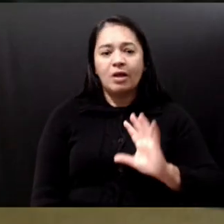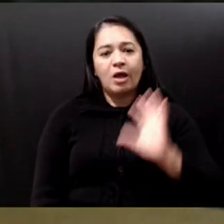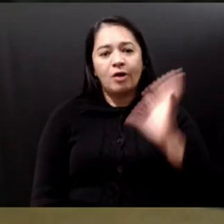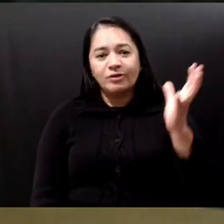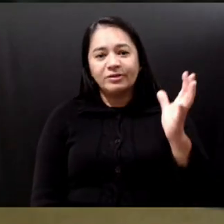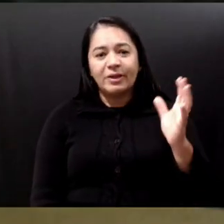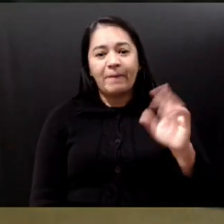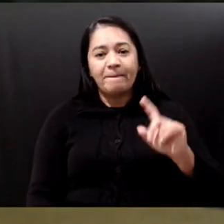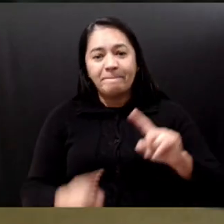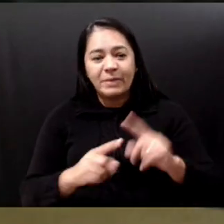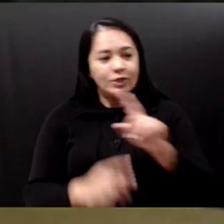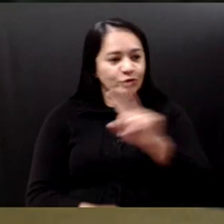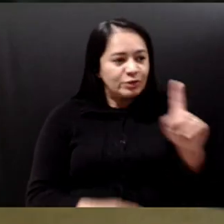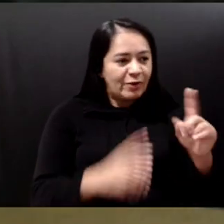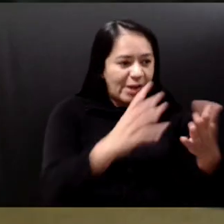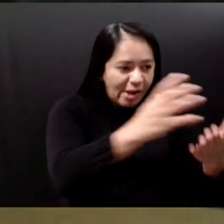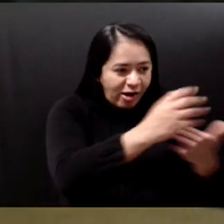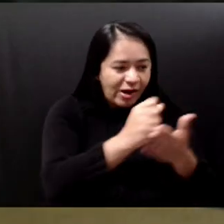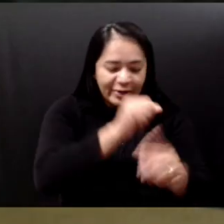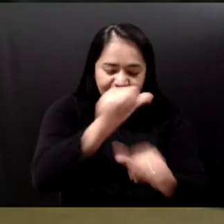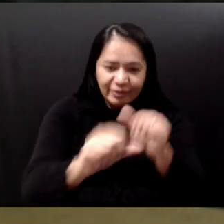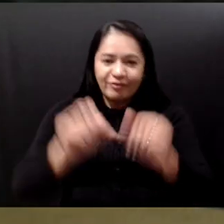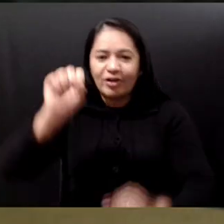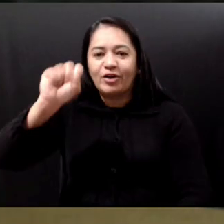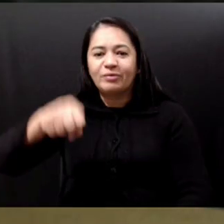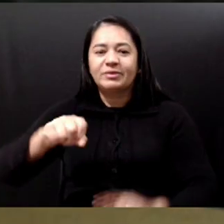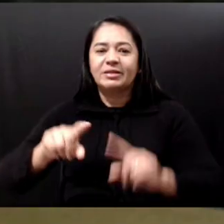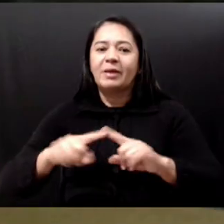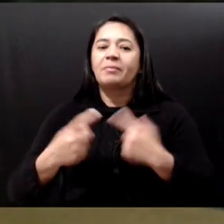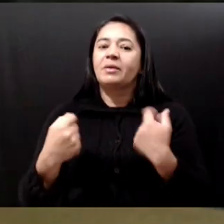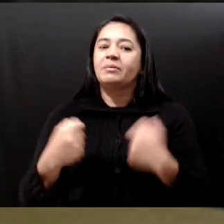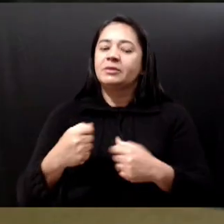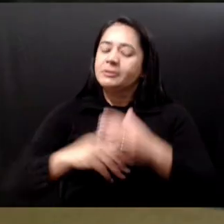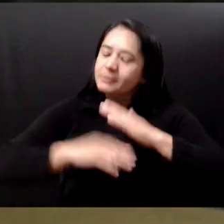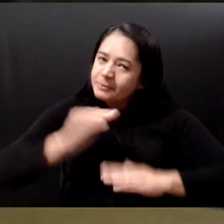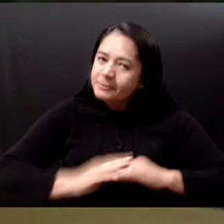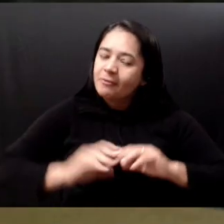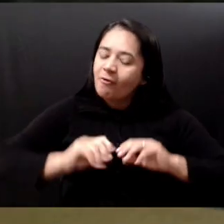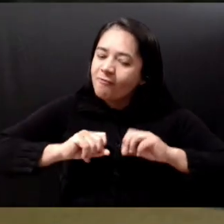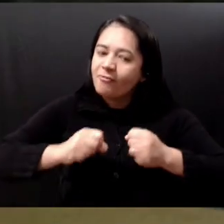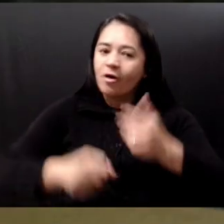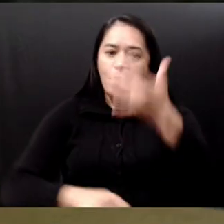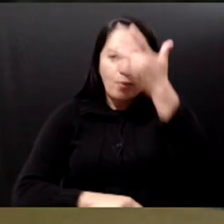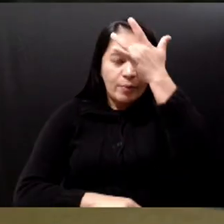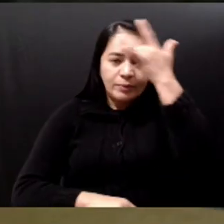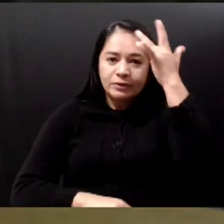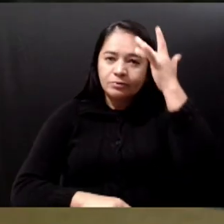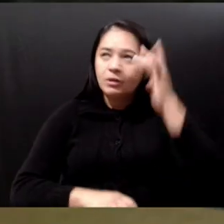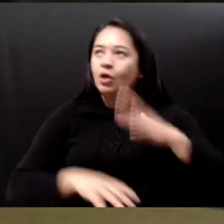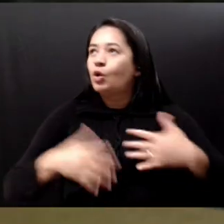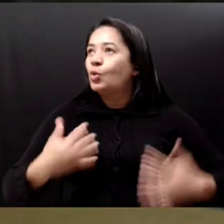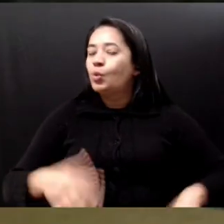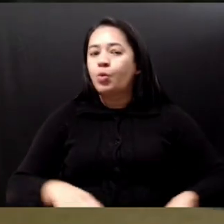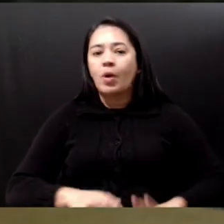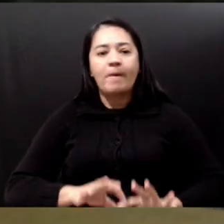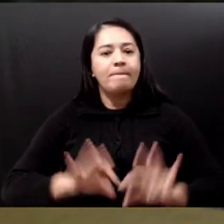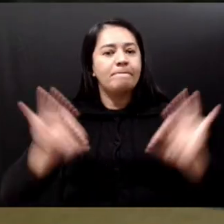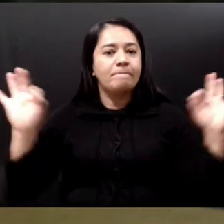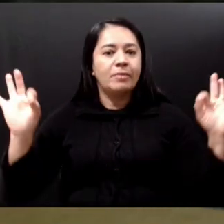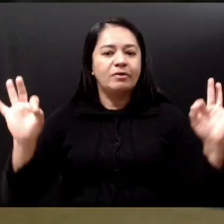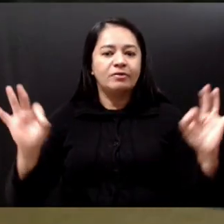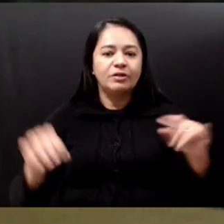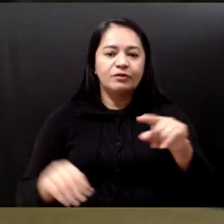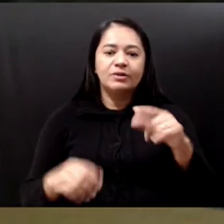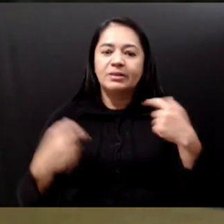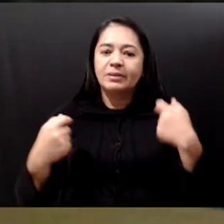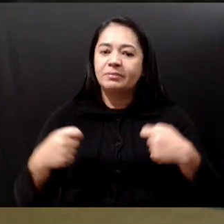para isso precisa ter uma mega de uma resiliência, você tem que ter uma saúde mental, assim, magnífica. E aí você precisa, claro, de apoio